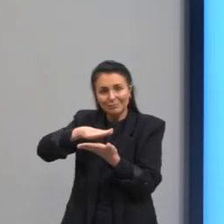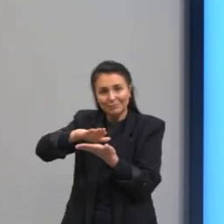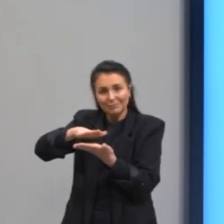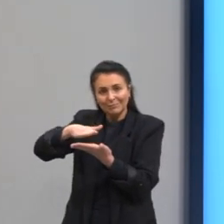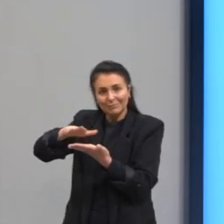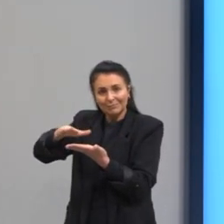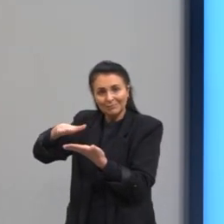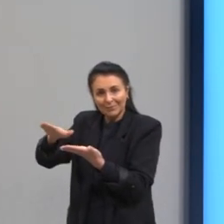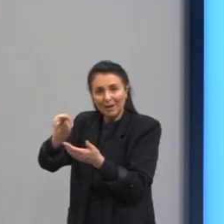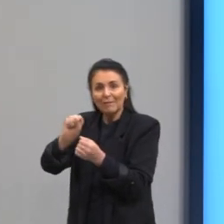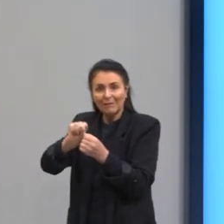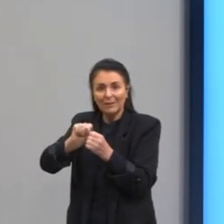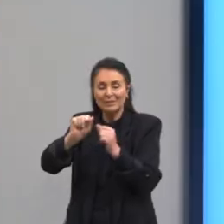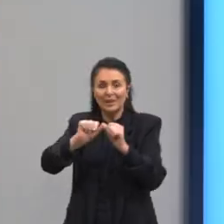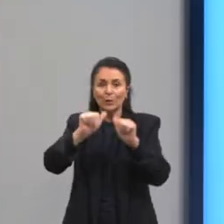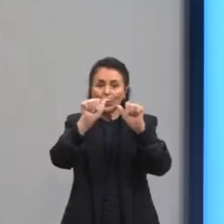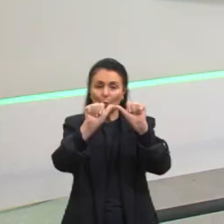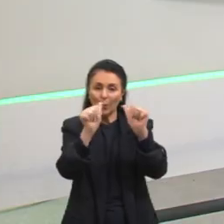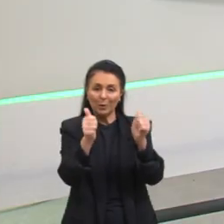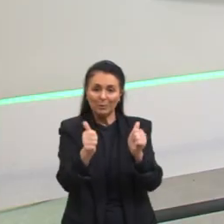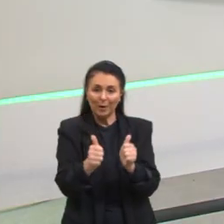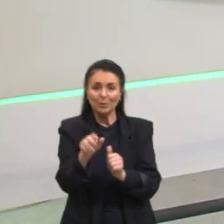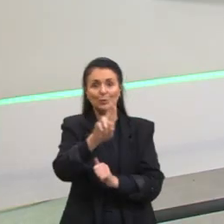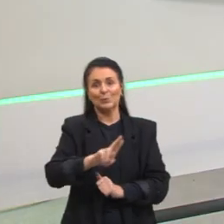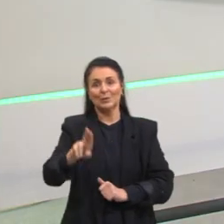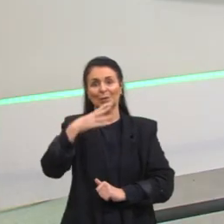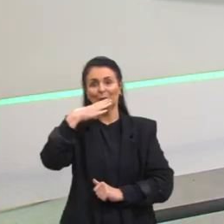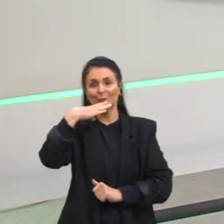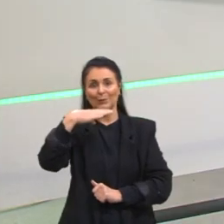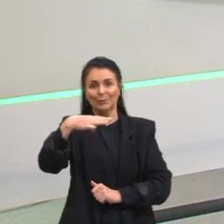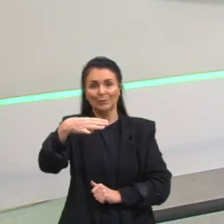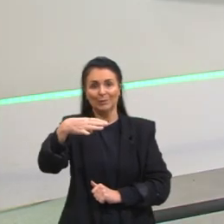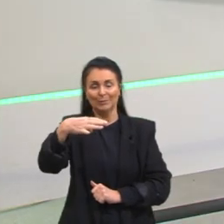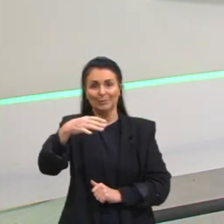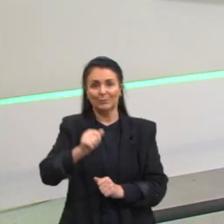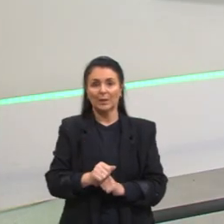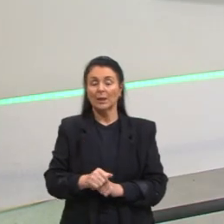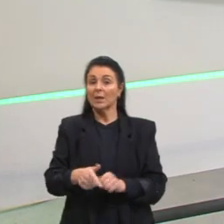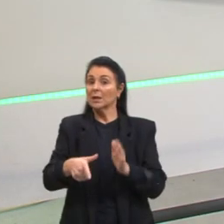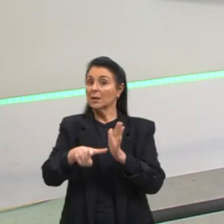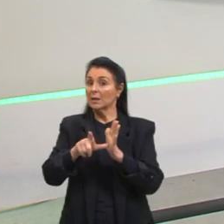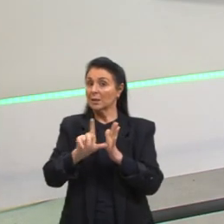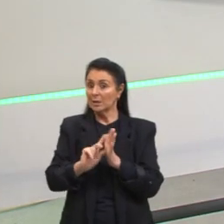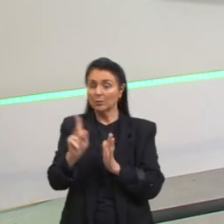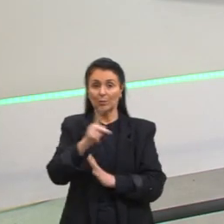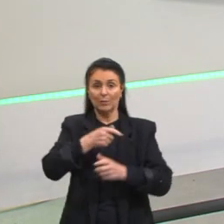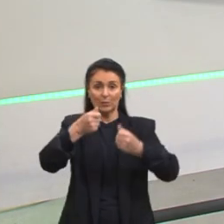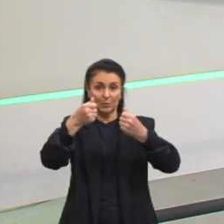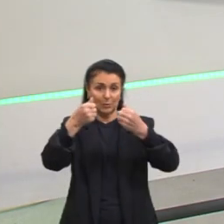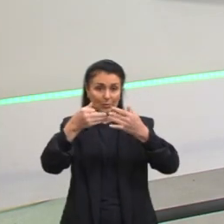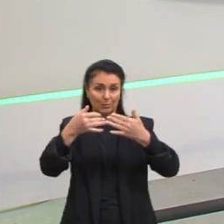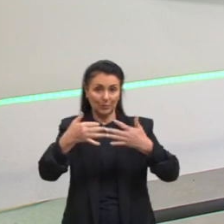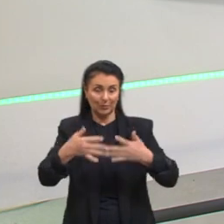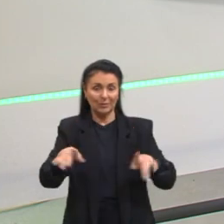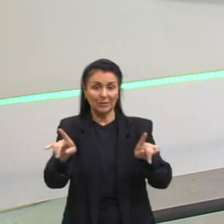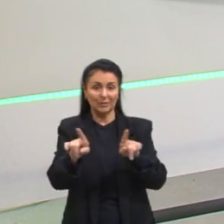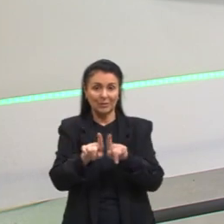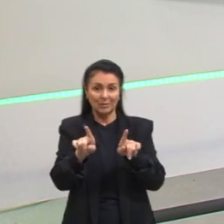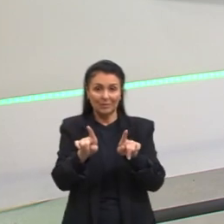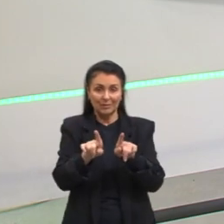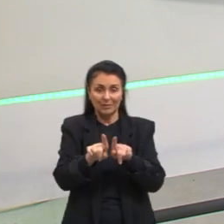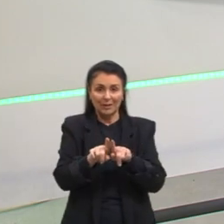construindo a imagem já com a sua cor e e eu falei antes para vocês sobre